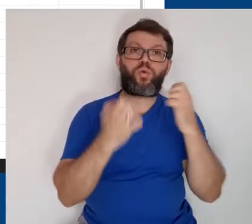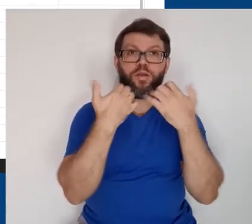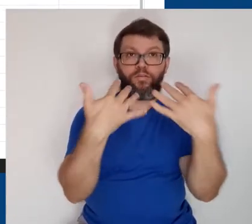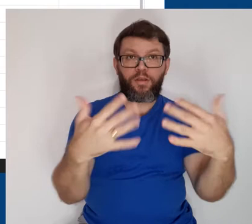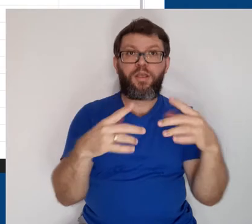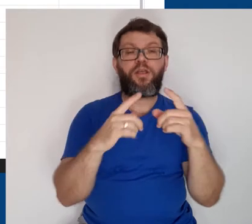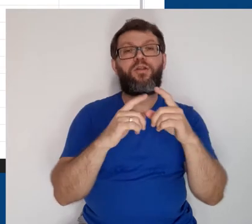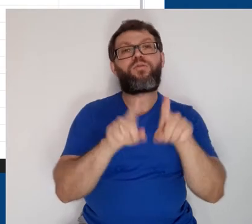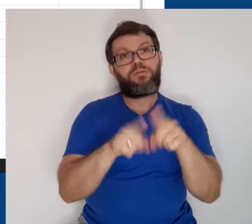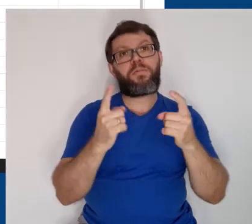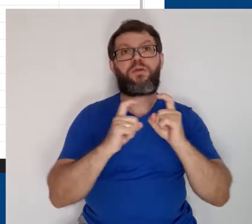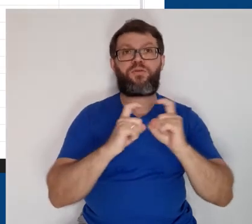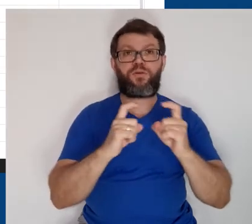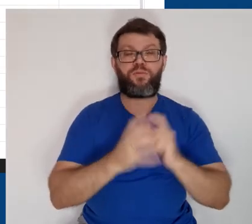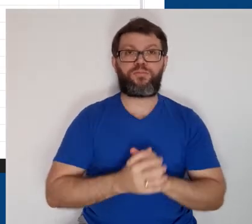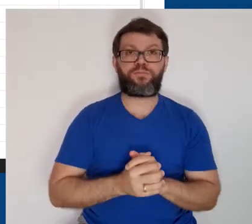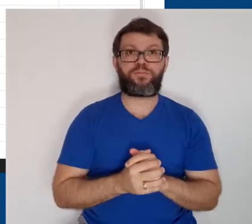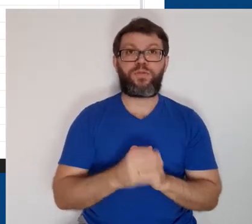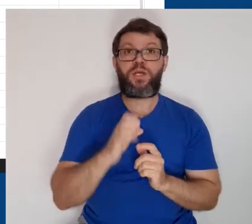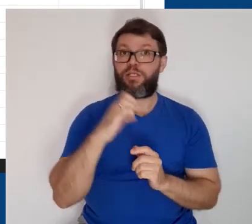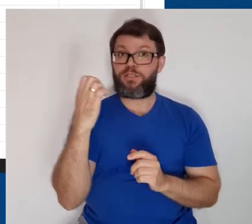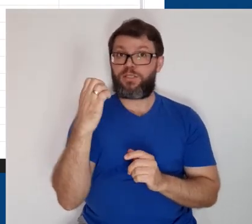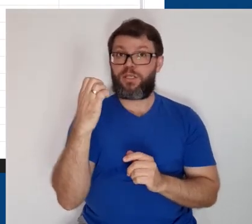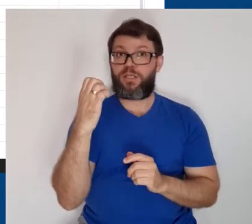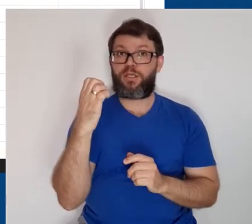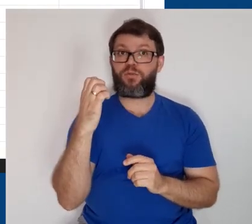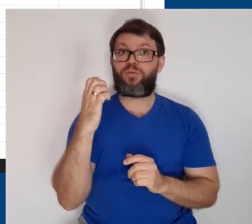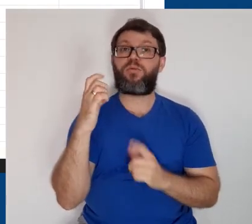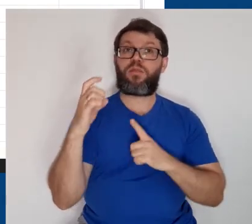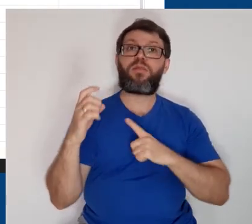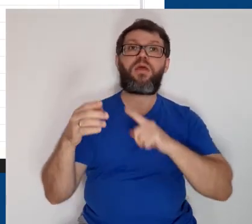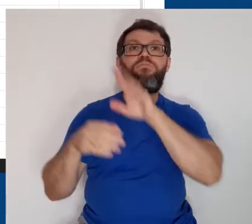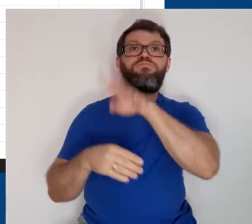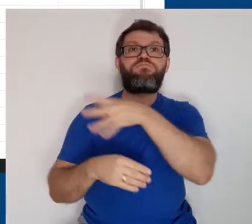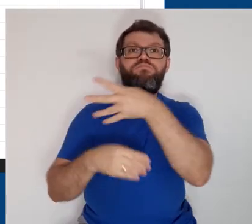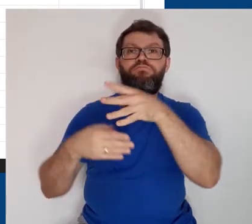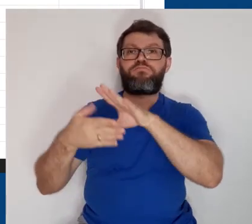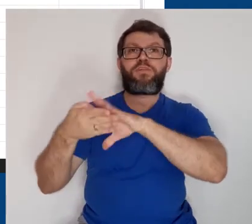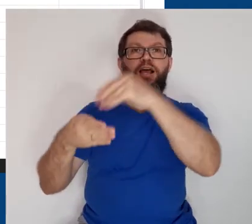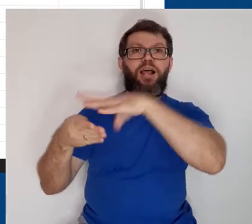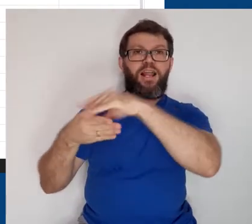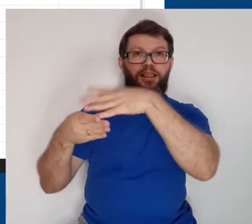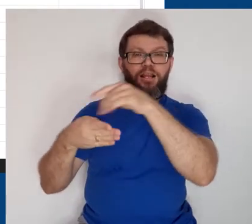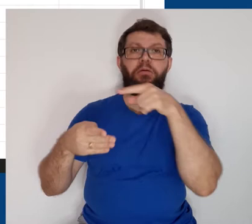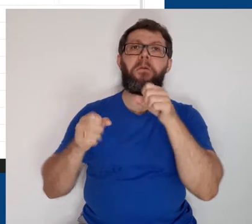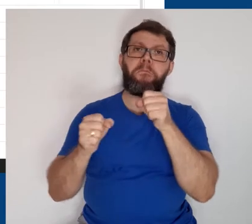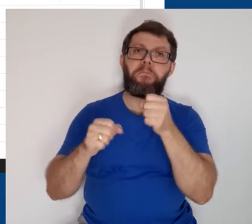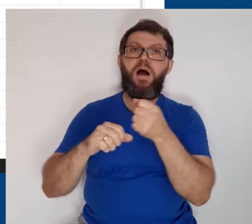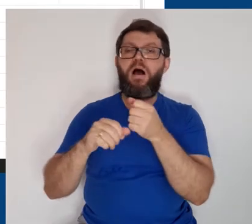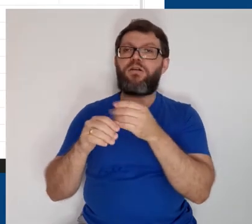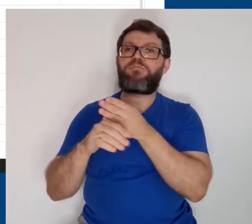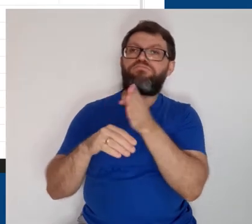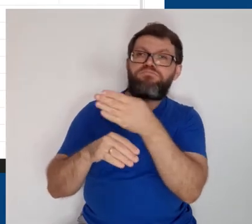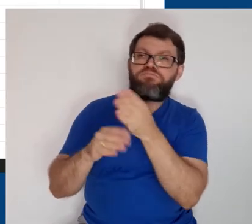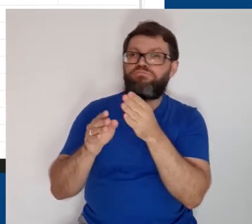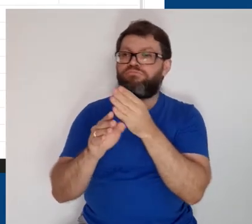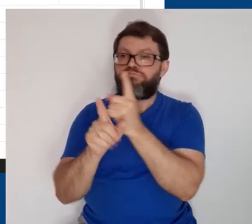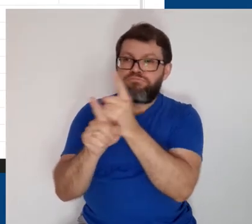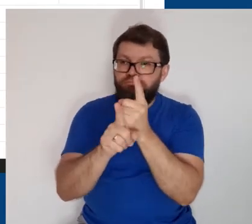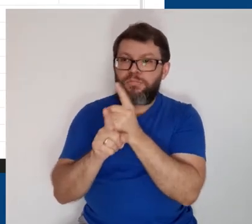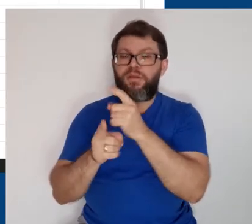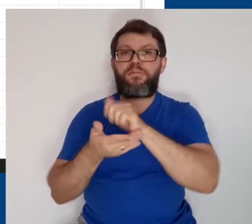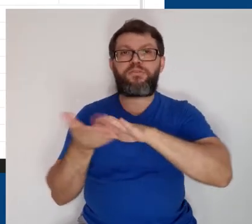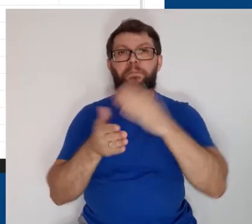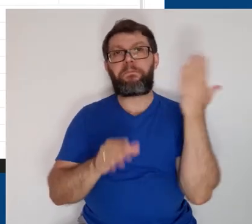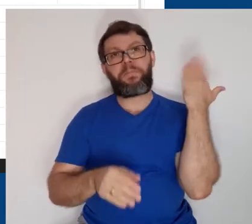criar outros eventos e reuniões no lado esquerdo da tela temos um calendário por onde podemos Navegar e encontrar